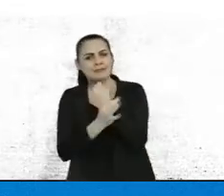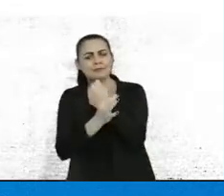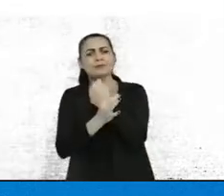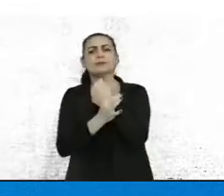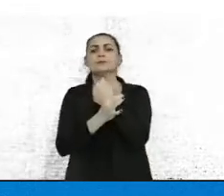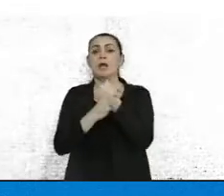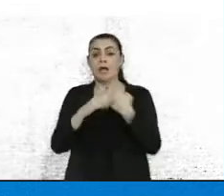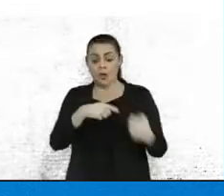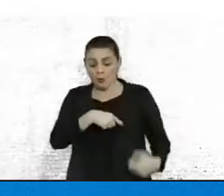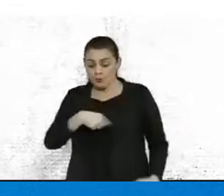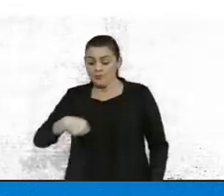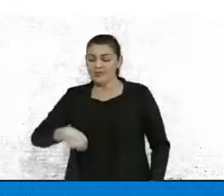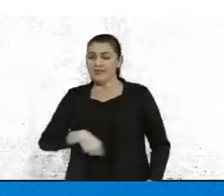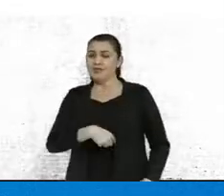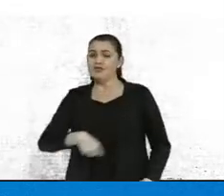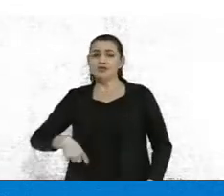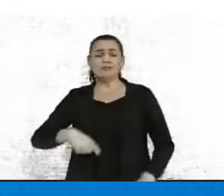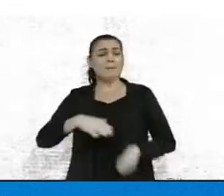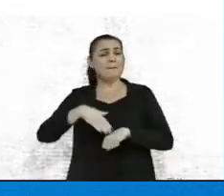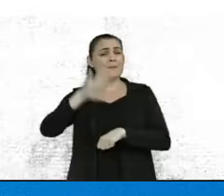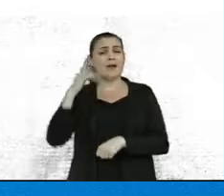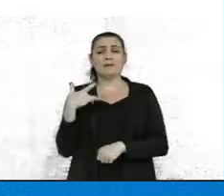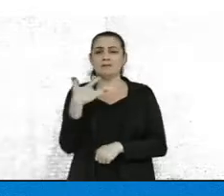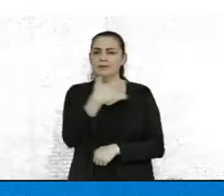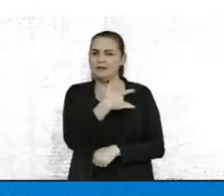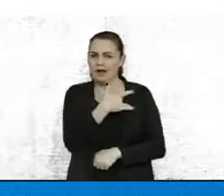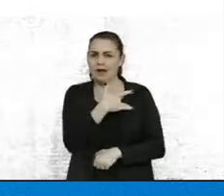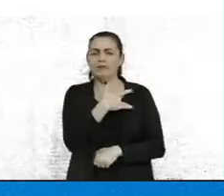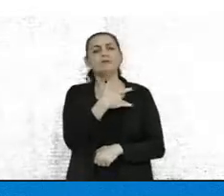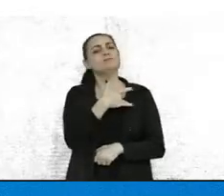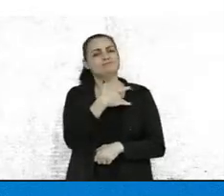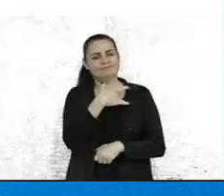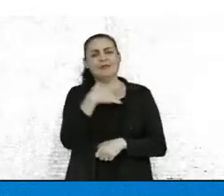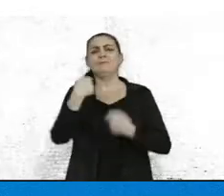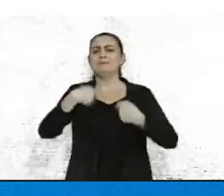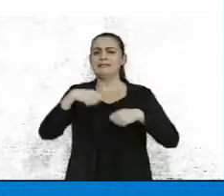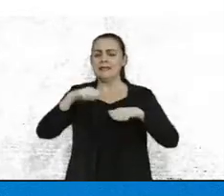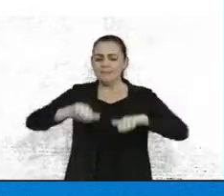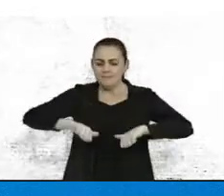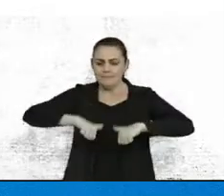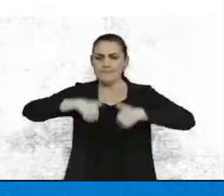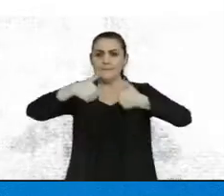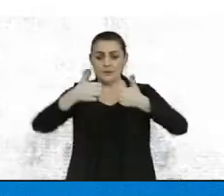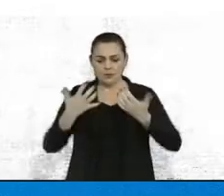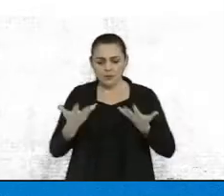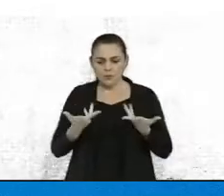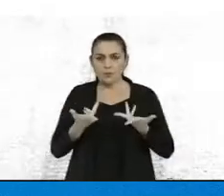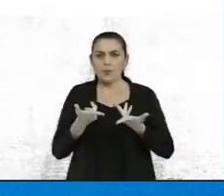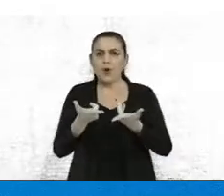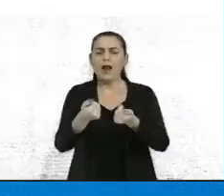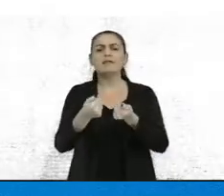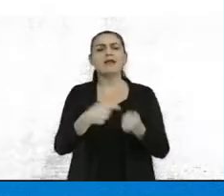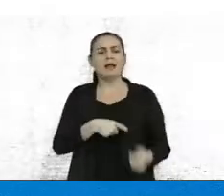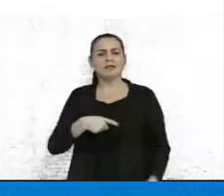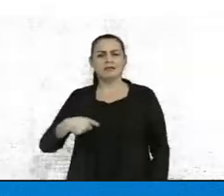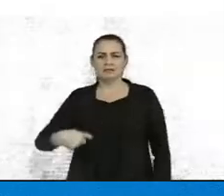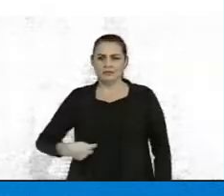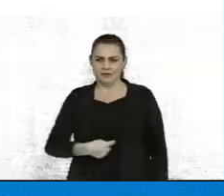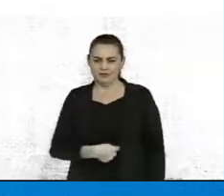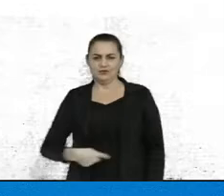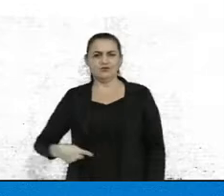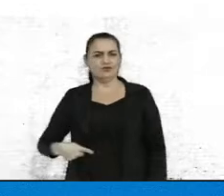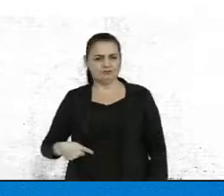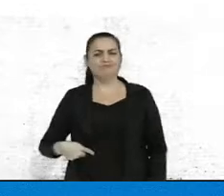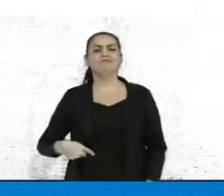mais seletivo possível, que tenha a melhor qualidade de flora intestinal, principalmente, tá? A gente tem